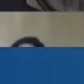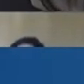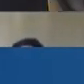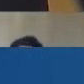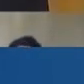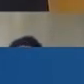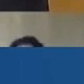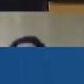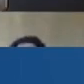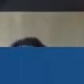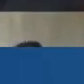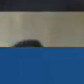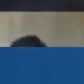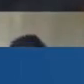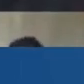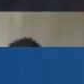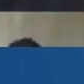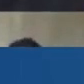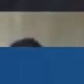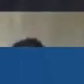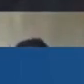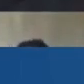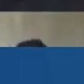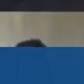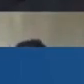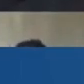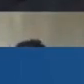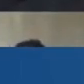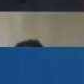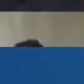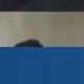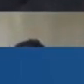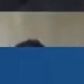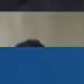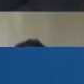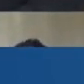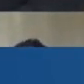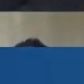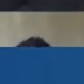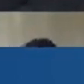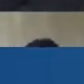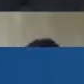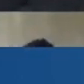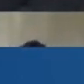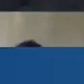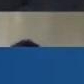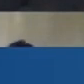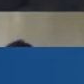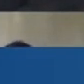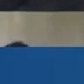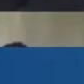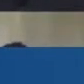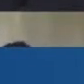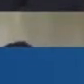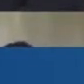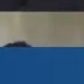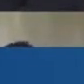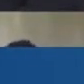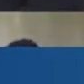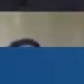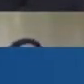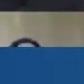temos, sob a ótica da Polícia Federal e dos demais participantes da investigação,